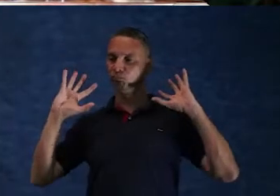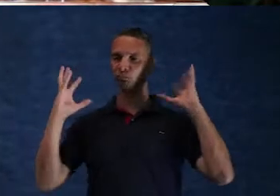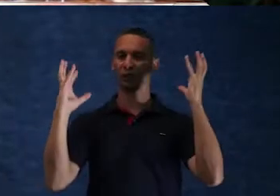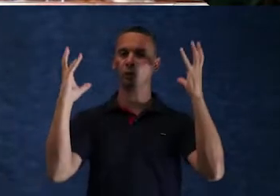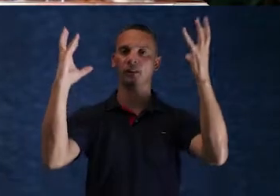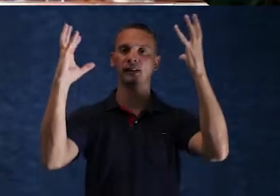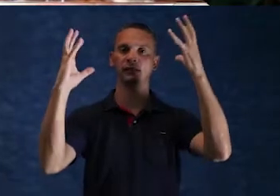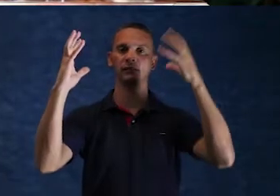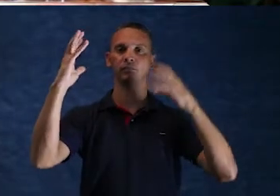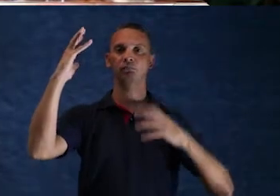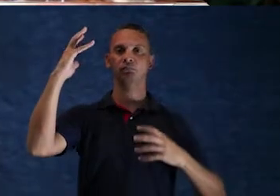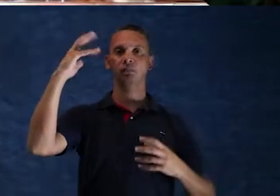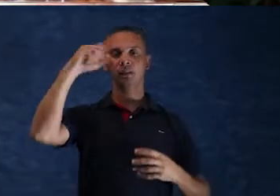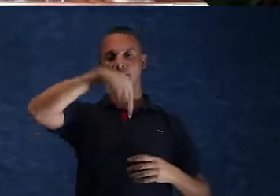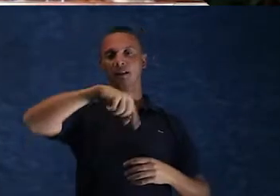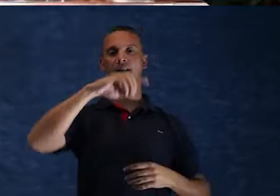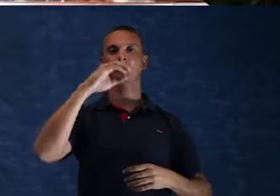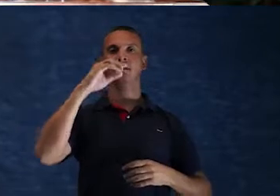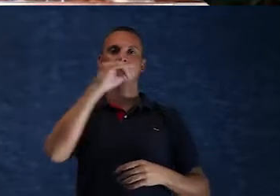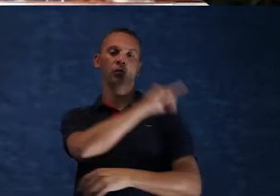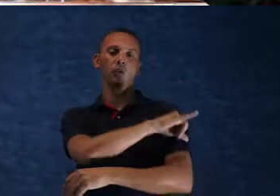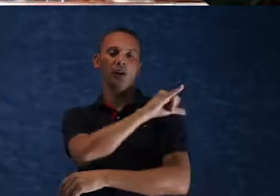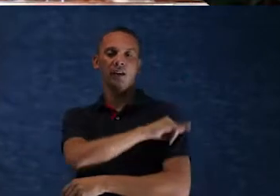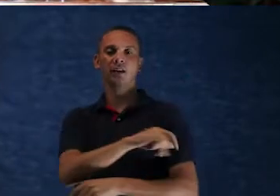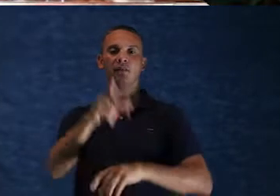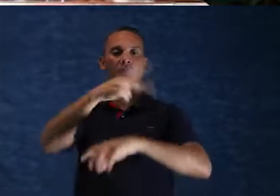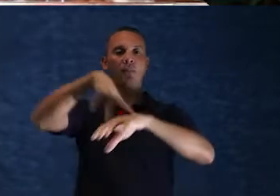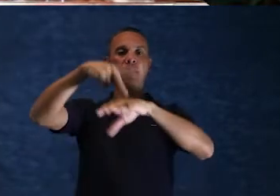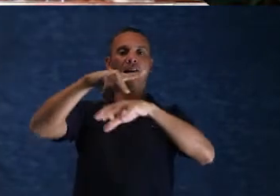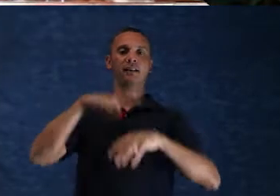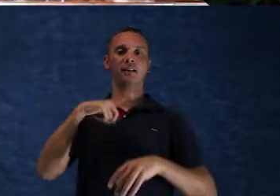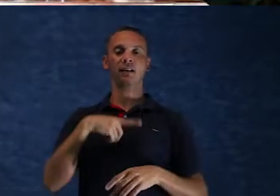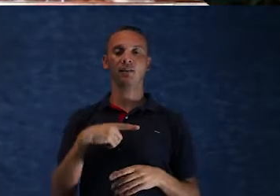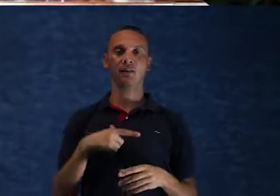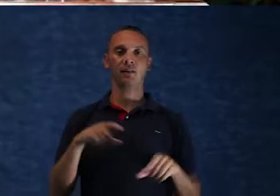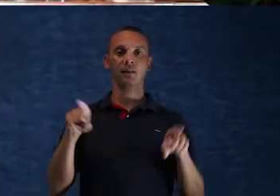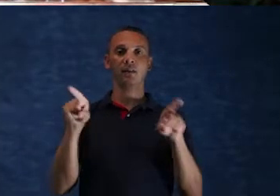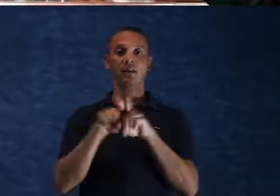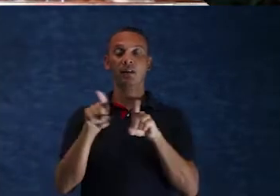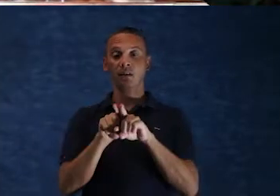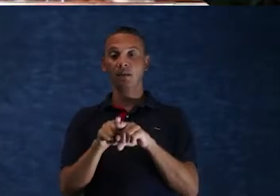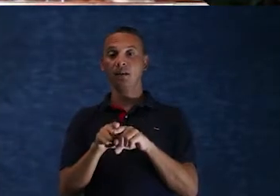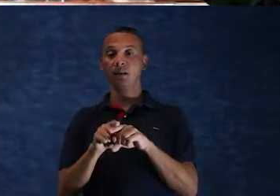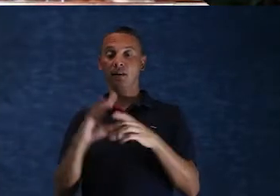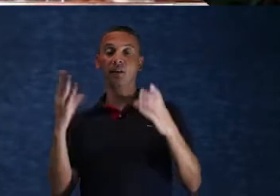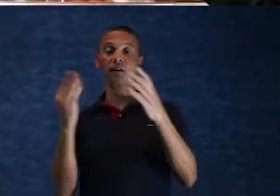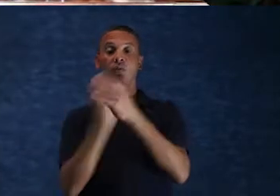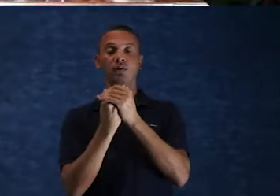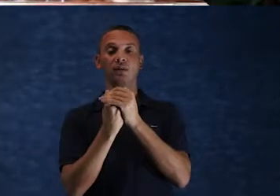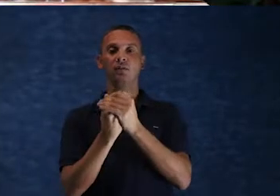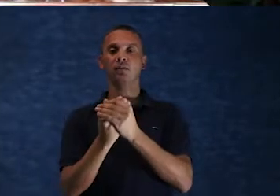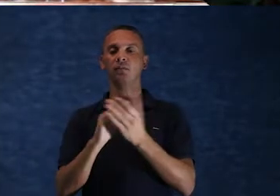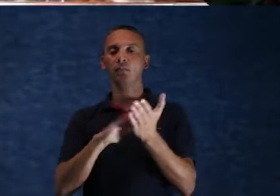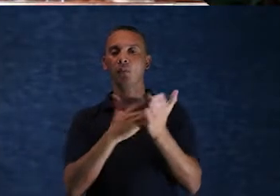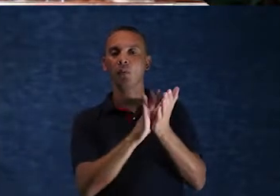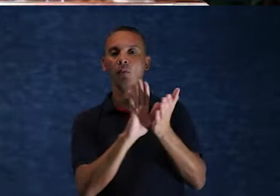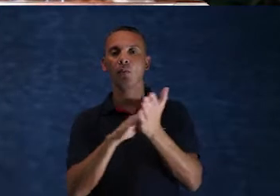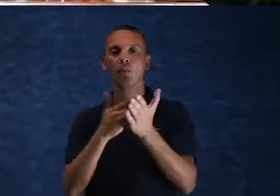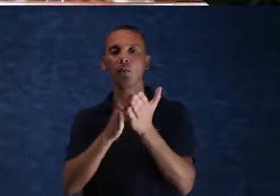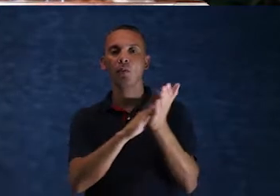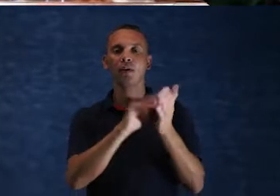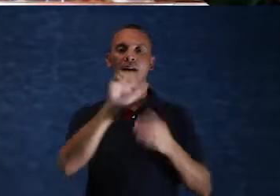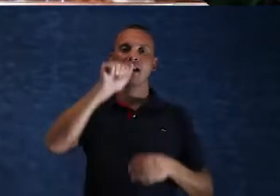também imaginária grandiosidade do país. A consolidação do gênero foi a inclusão de Aquarela do Brasil na